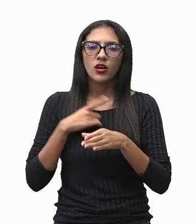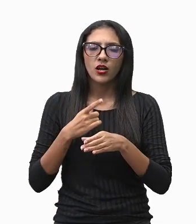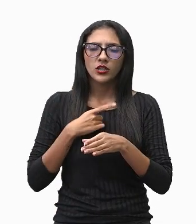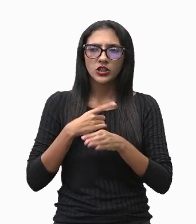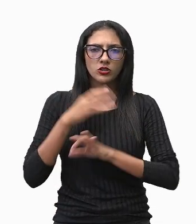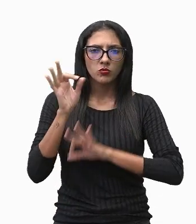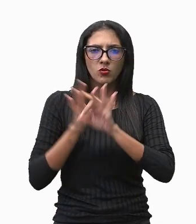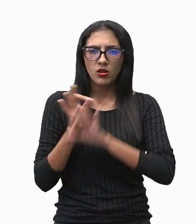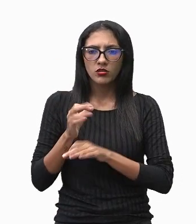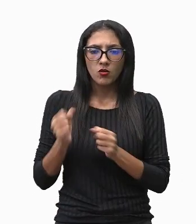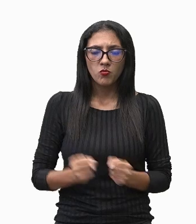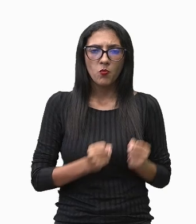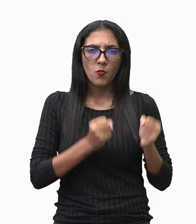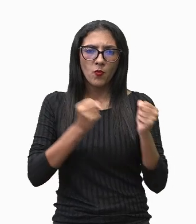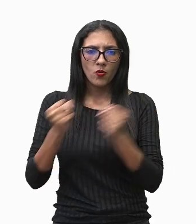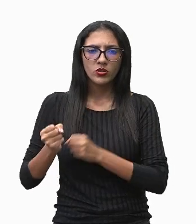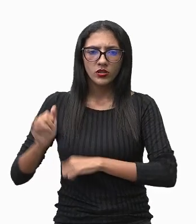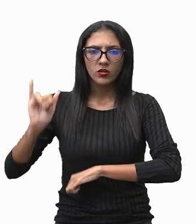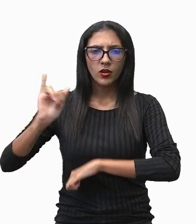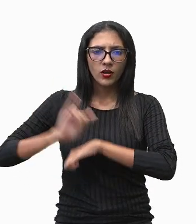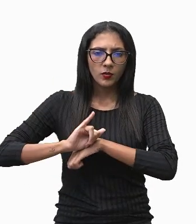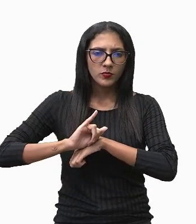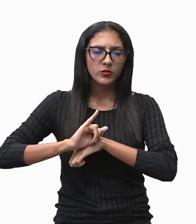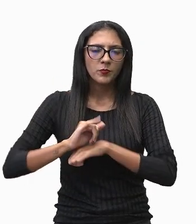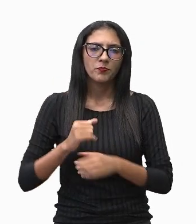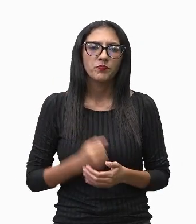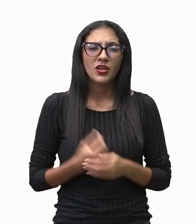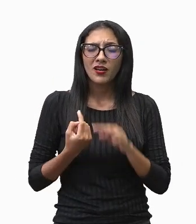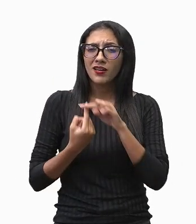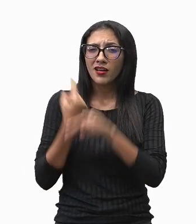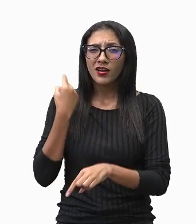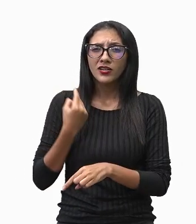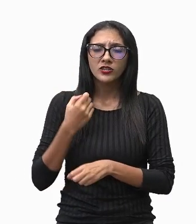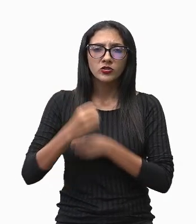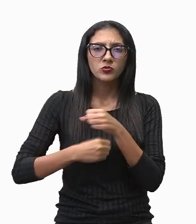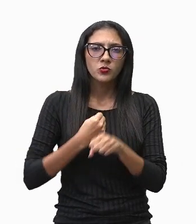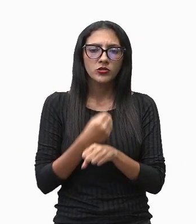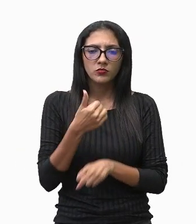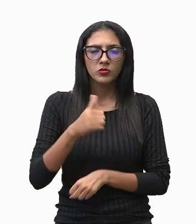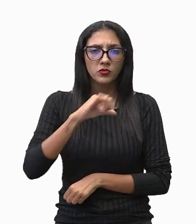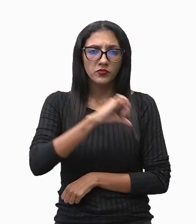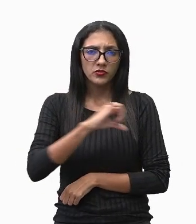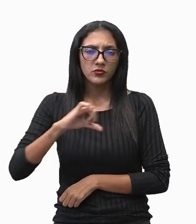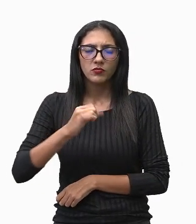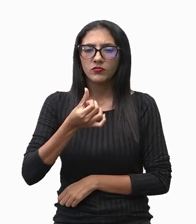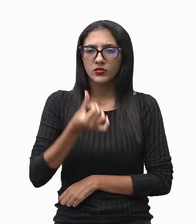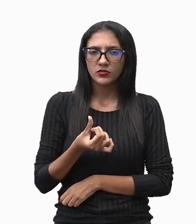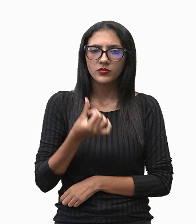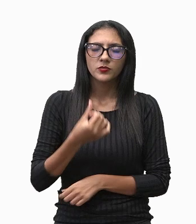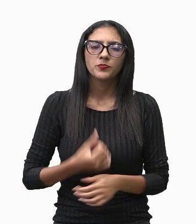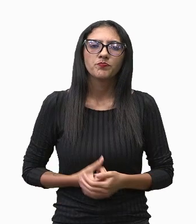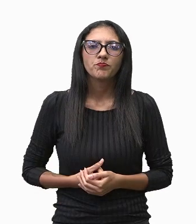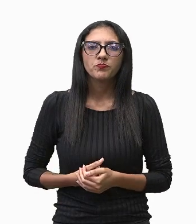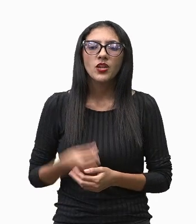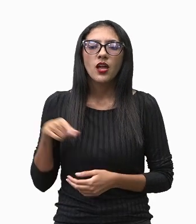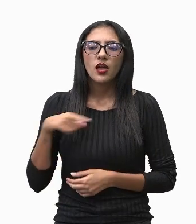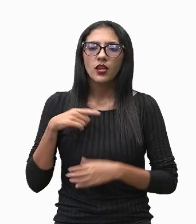na capital Cabul lá no ano de 1996.